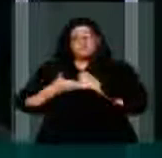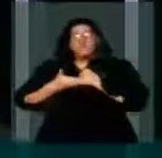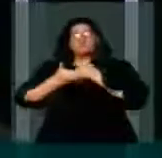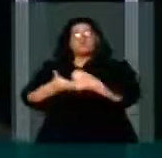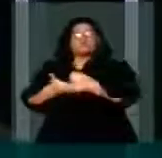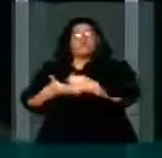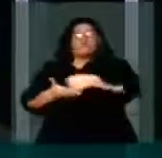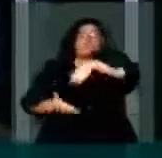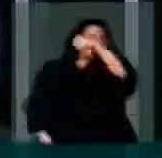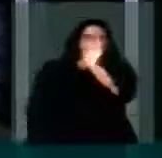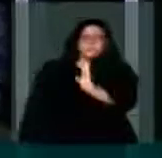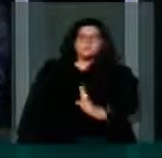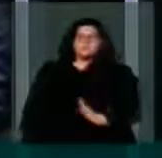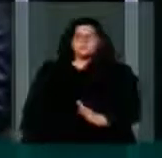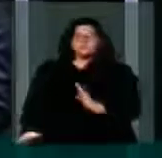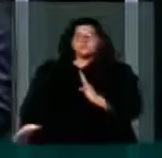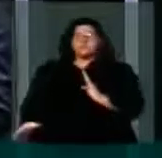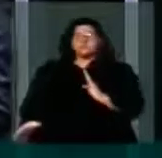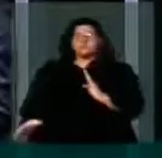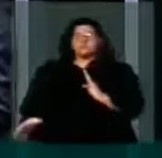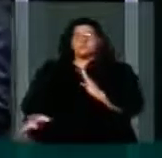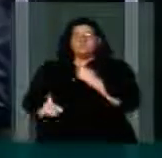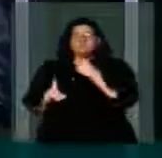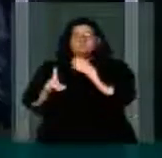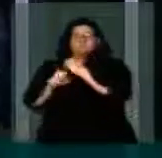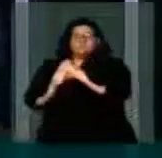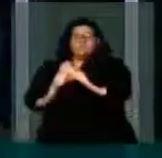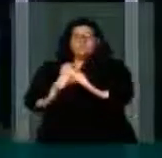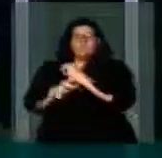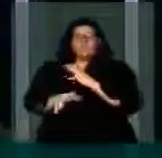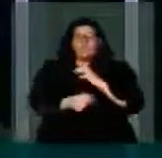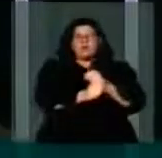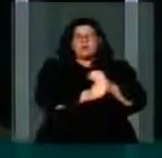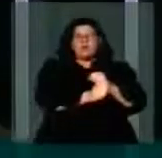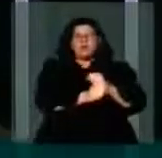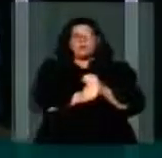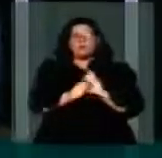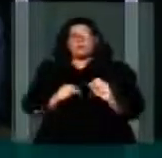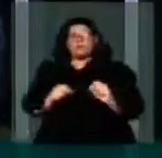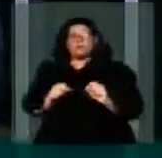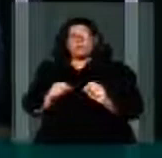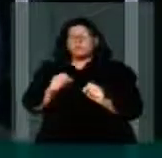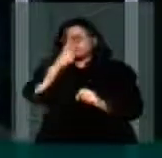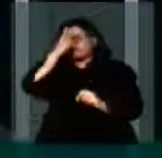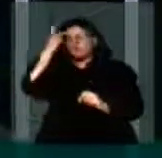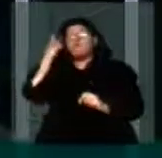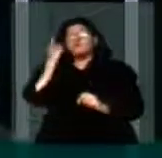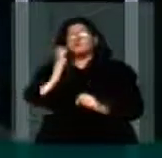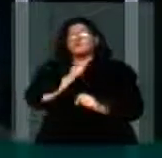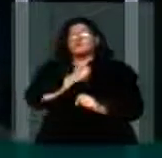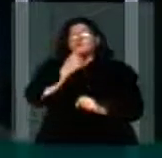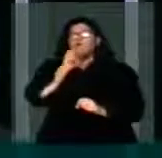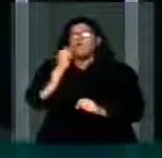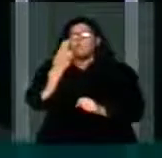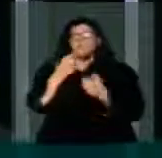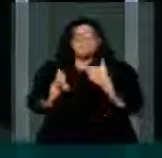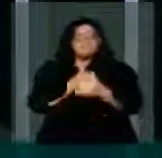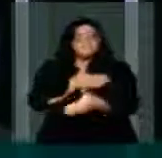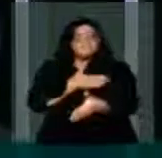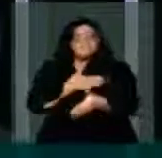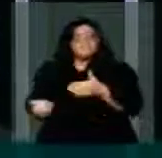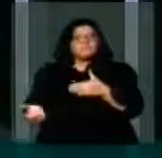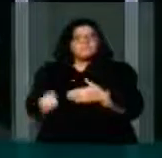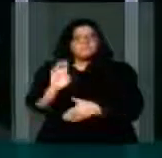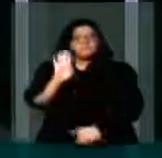Brasil, para somar com homens e mulheres de bem, que querem fazer a diferença, que vão lutar contra a impunidade, que vão buscar